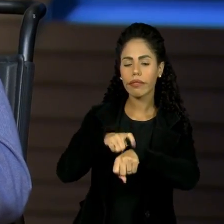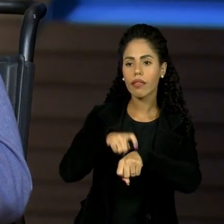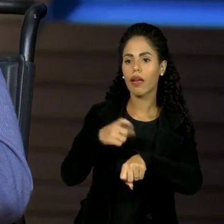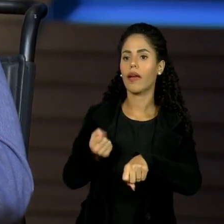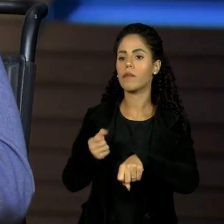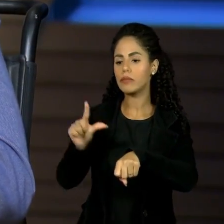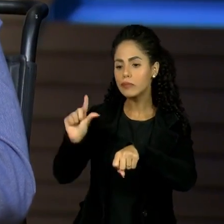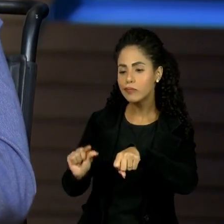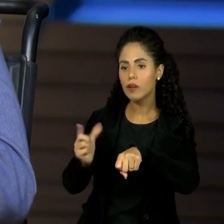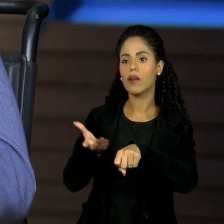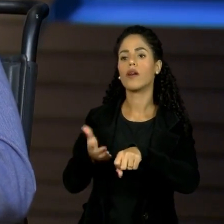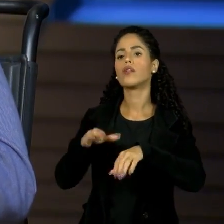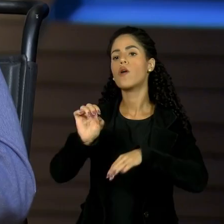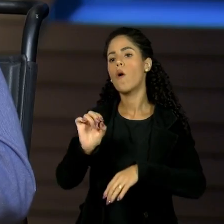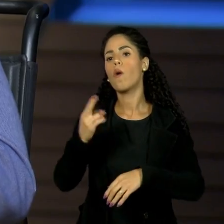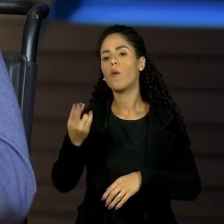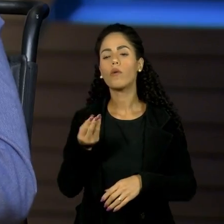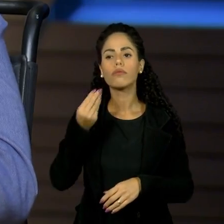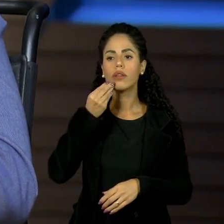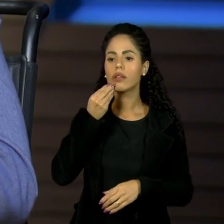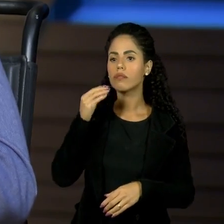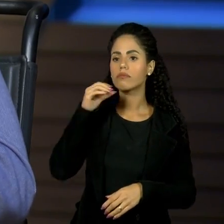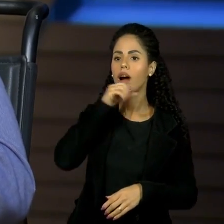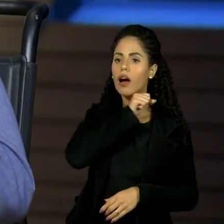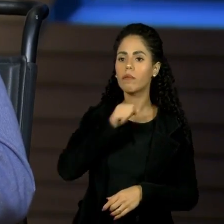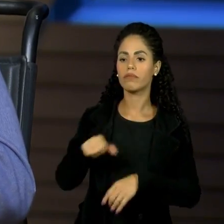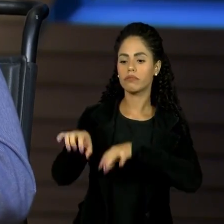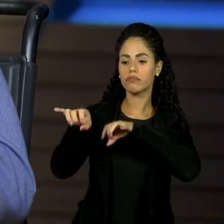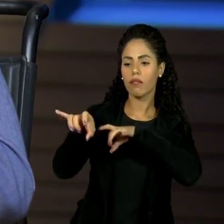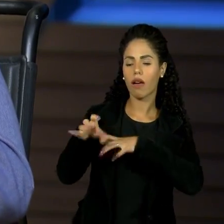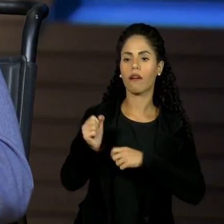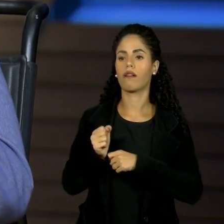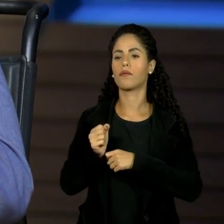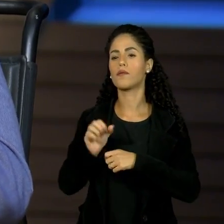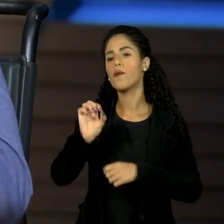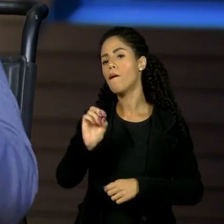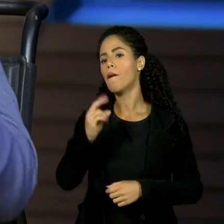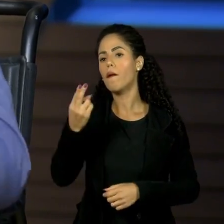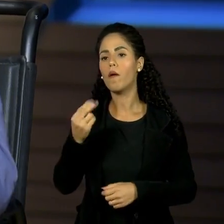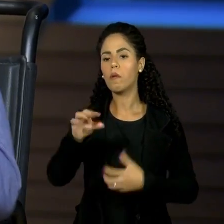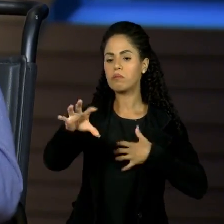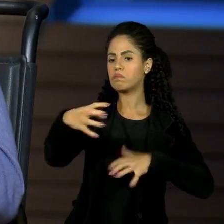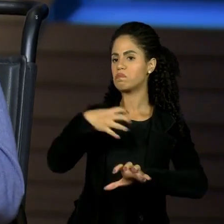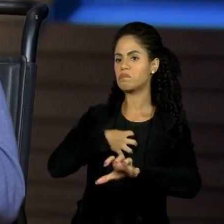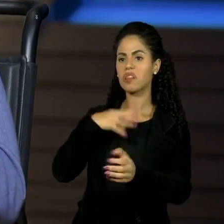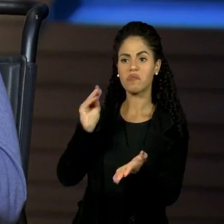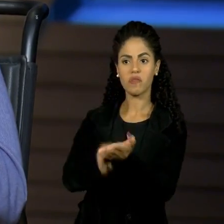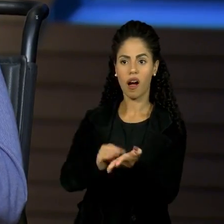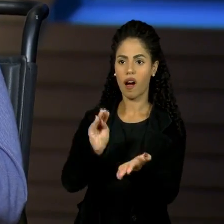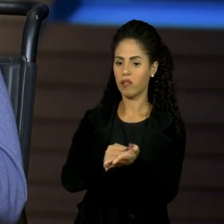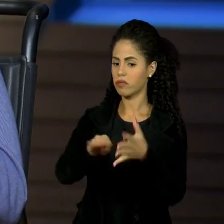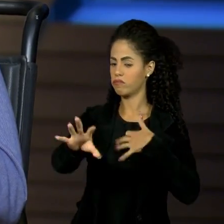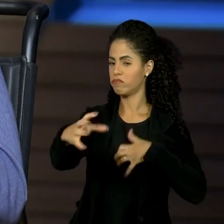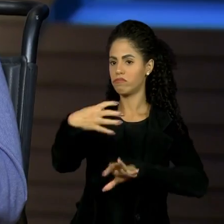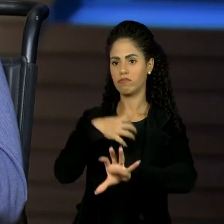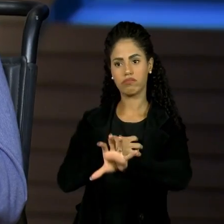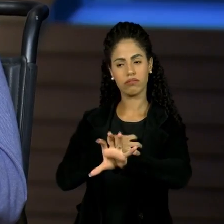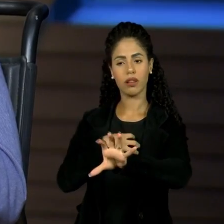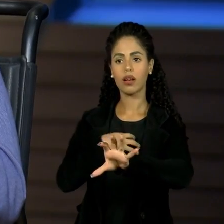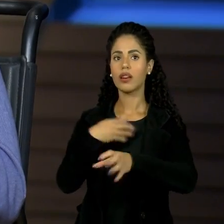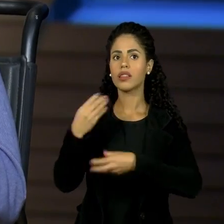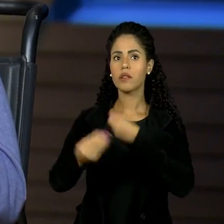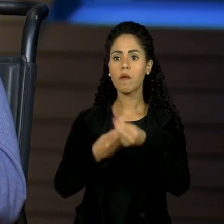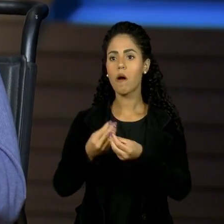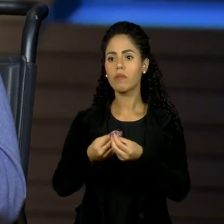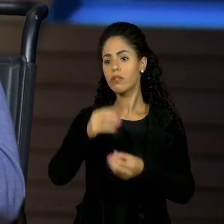é mecanicismo, outra coisa é falta de humanização. Aquilo é colocado de